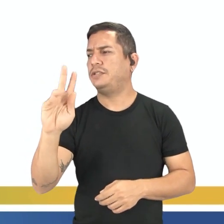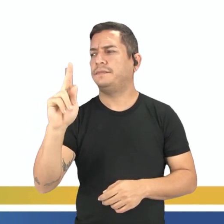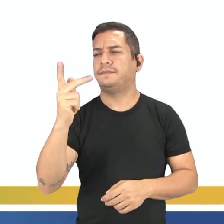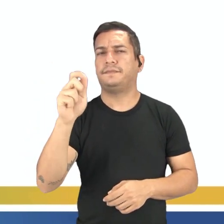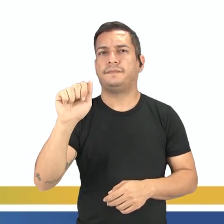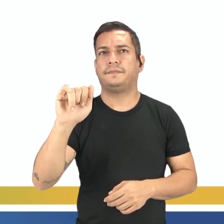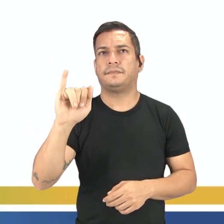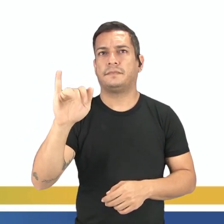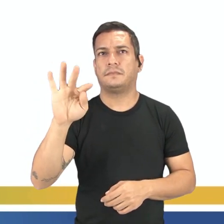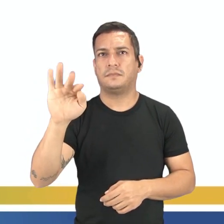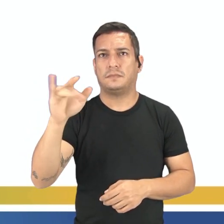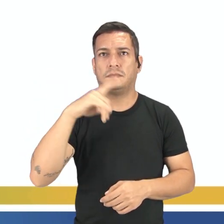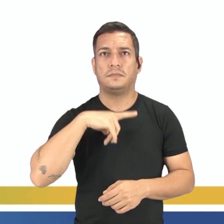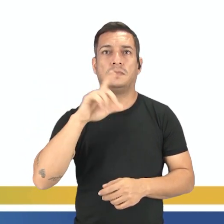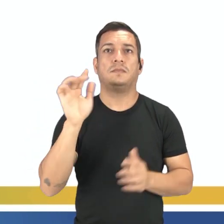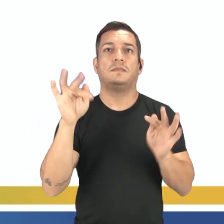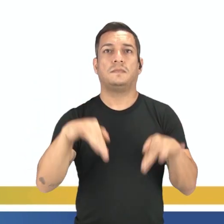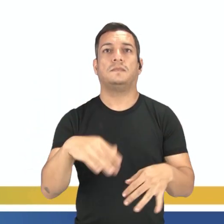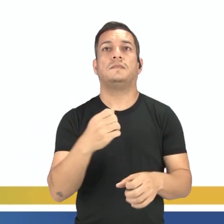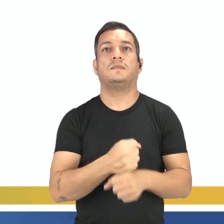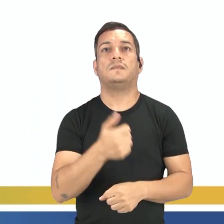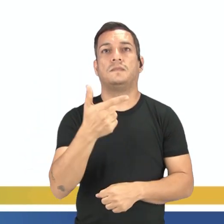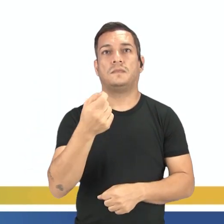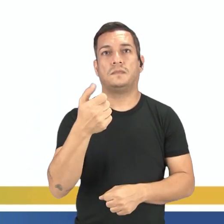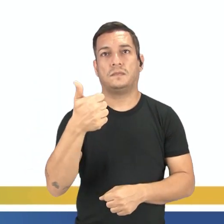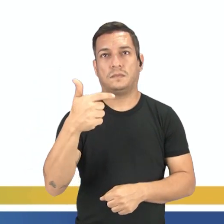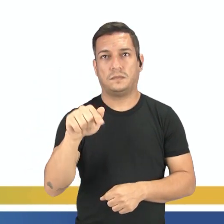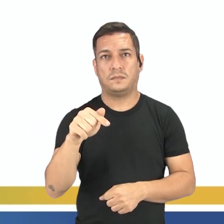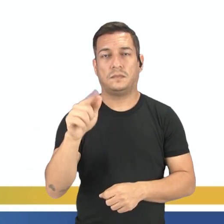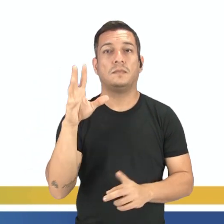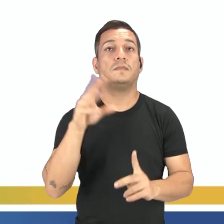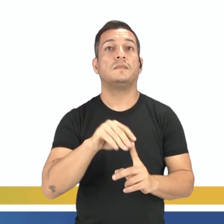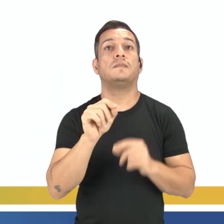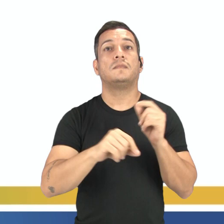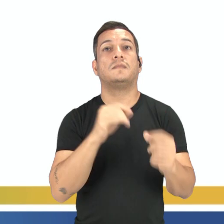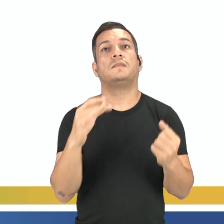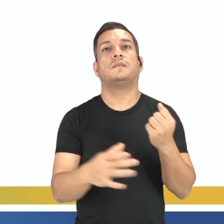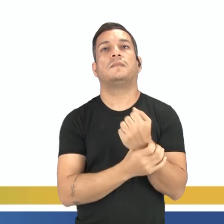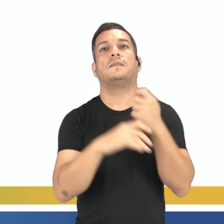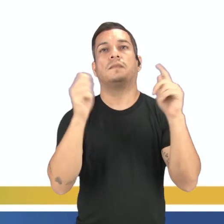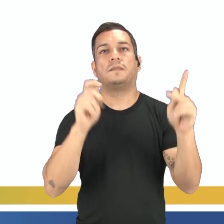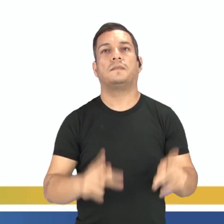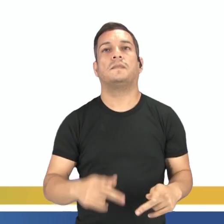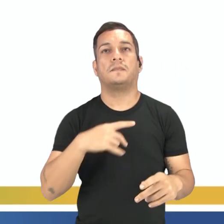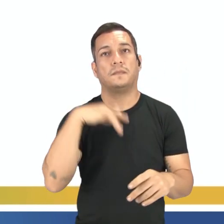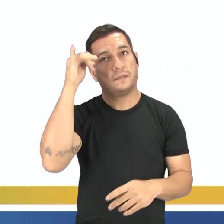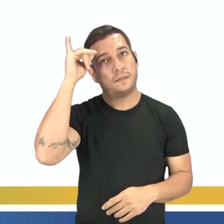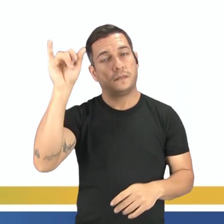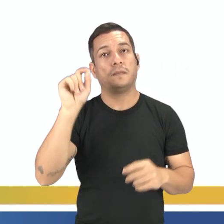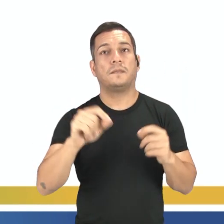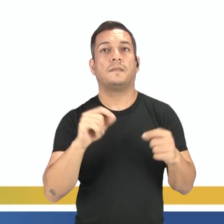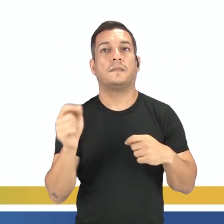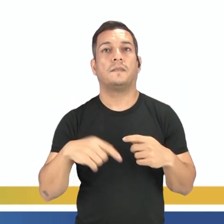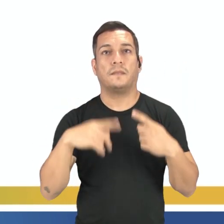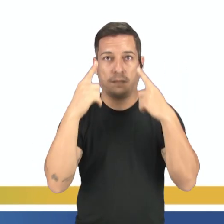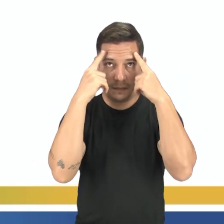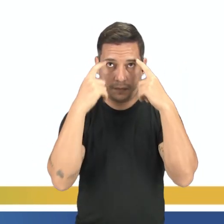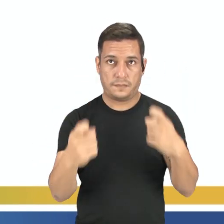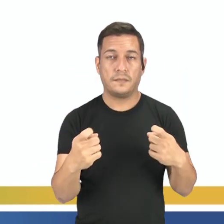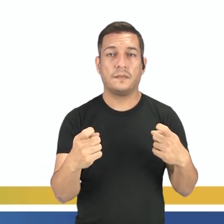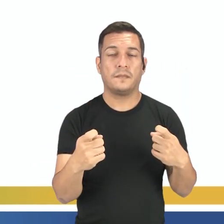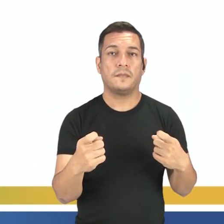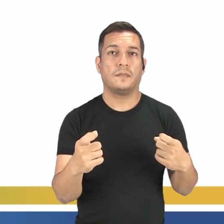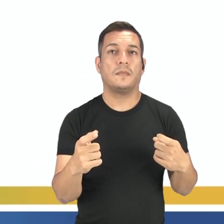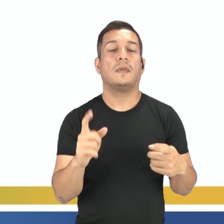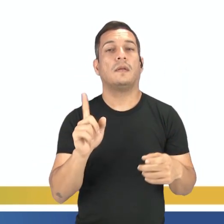foi encerrado em 2017. O objetivo era garantir a paz e reconstruir o país